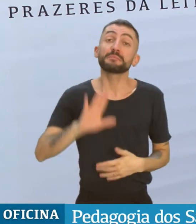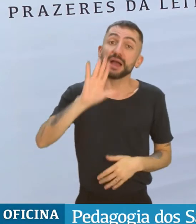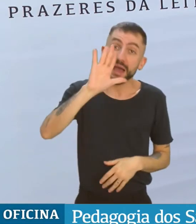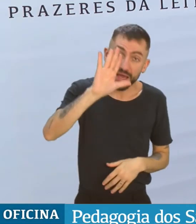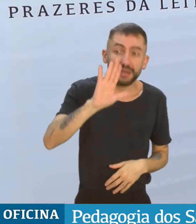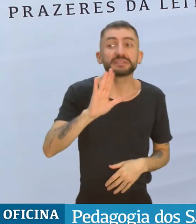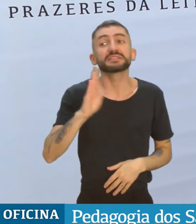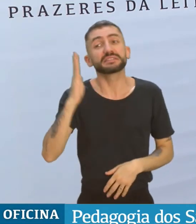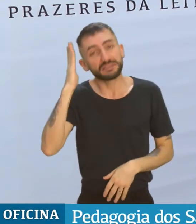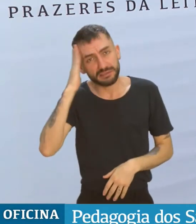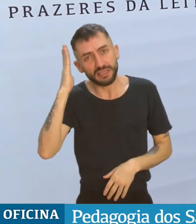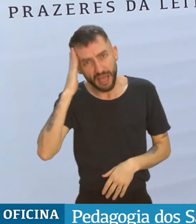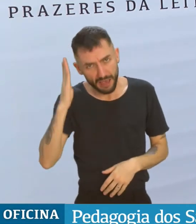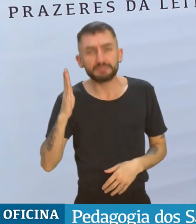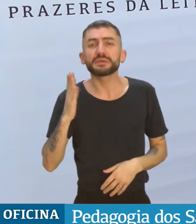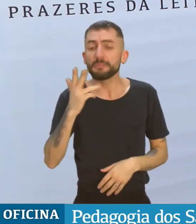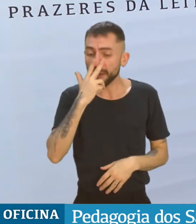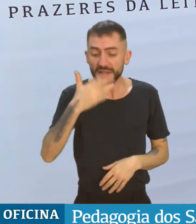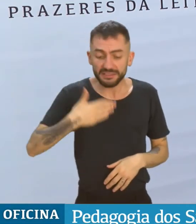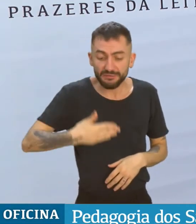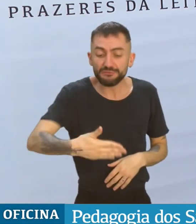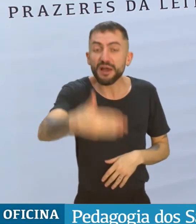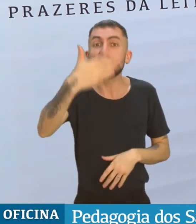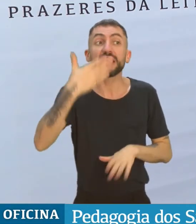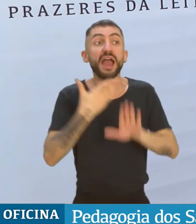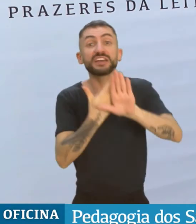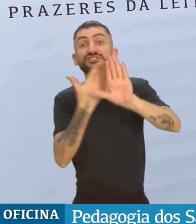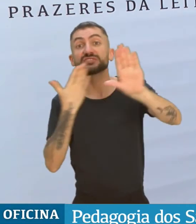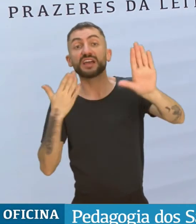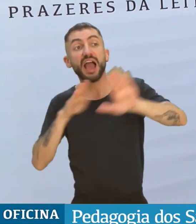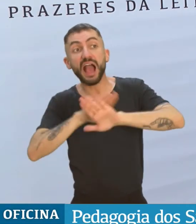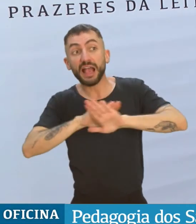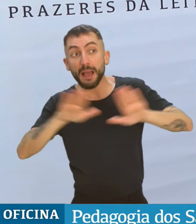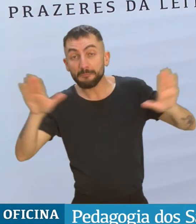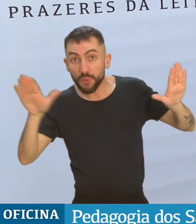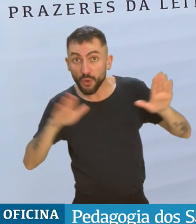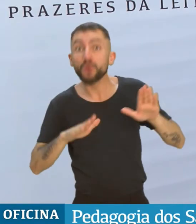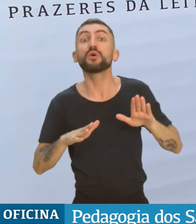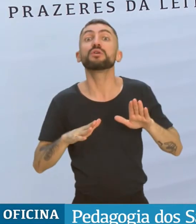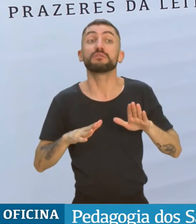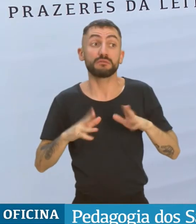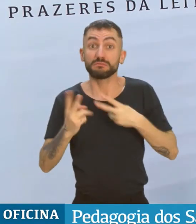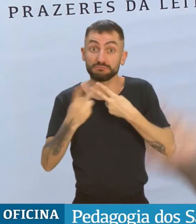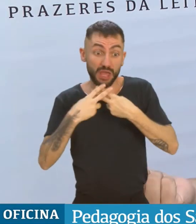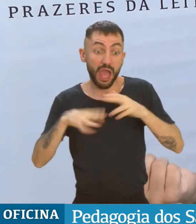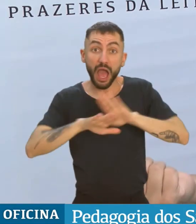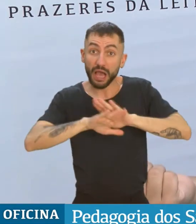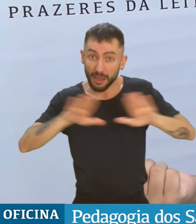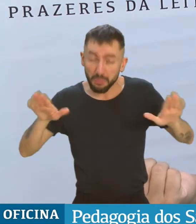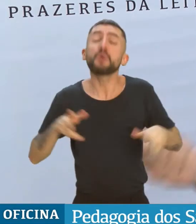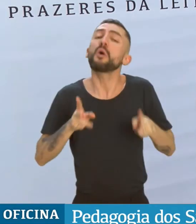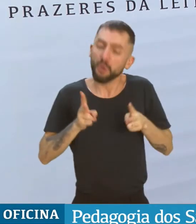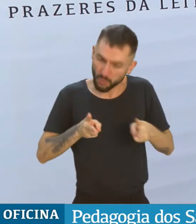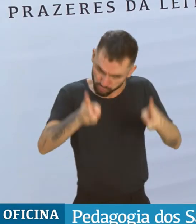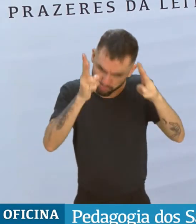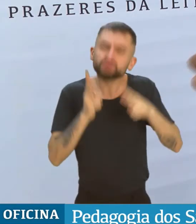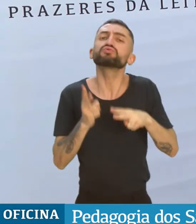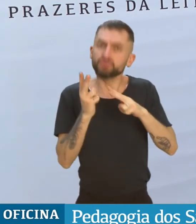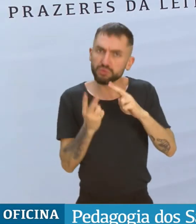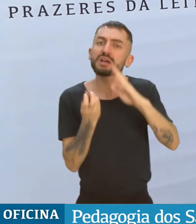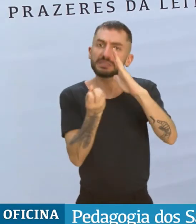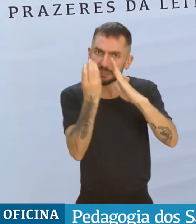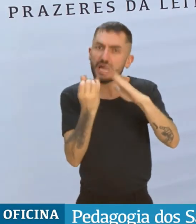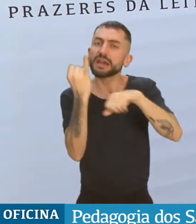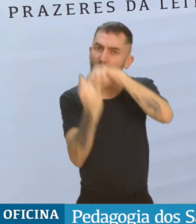o distanciamento, acabando a pandemia. Eu vou continuar fazendo o sarau virtual, junto com o sarau online, né, em